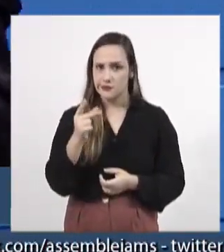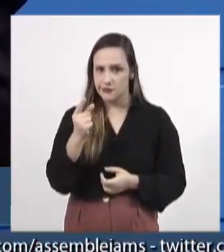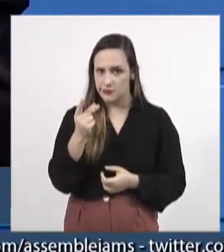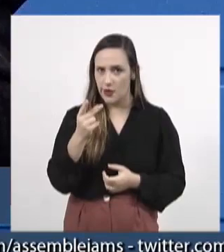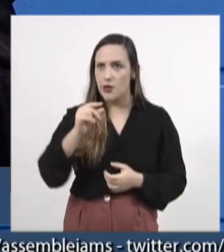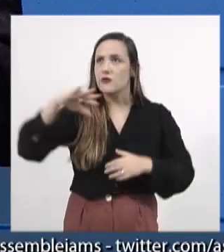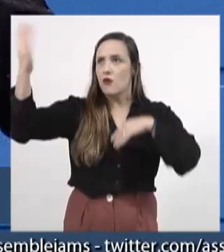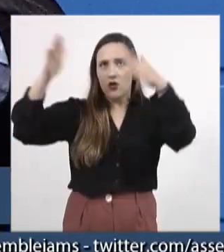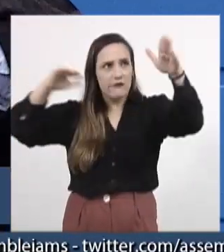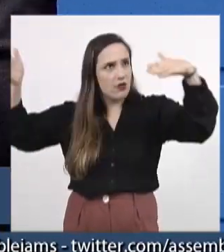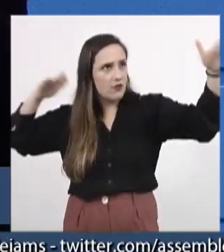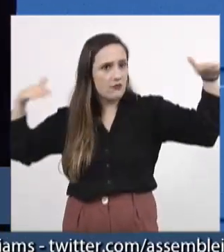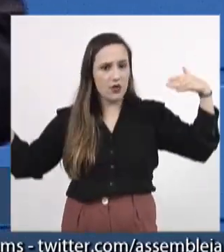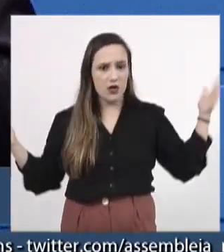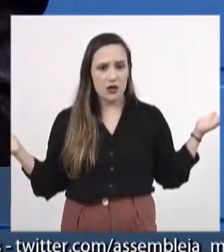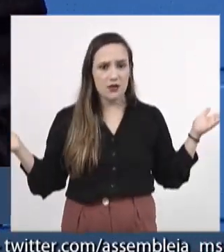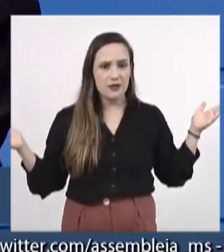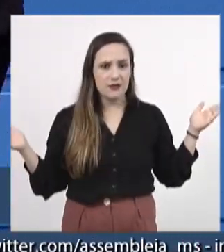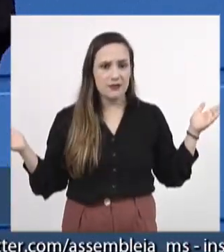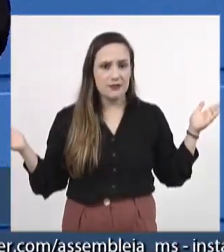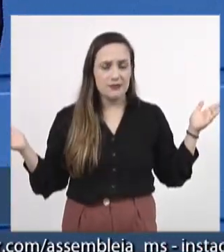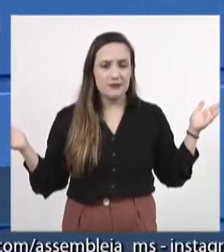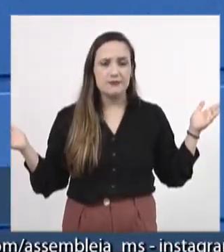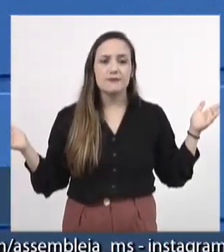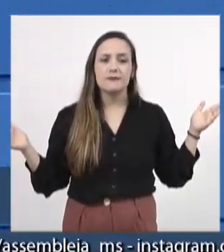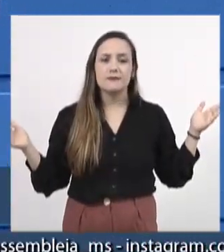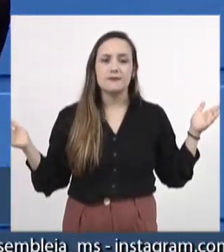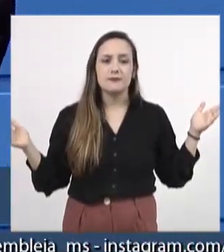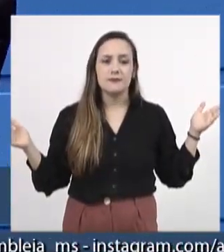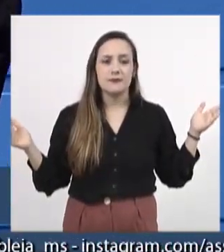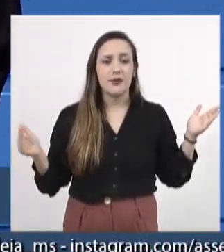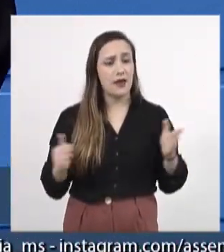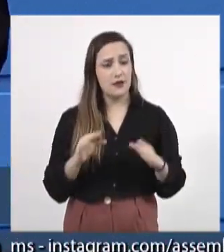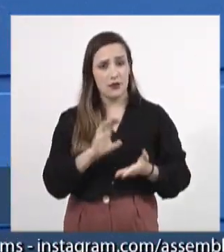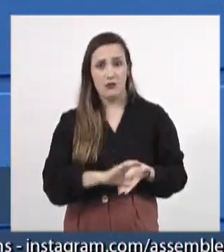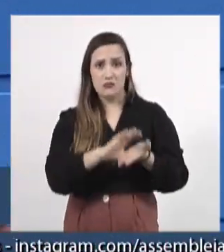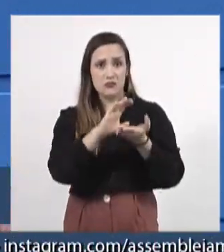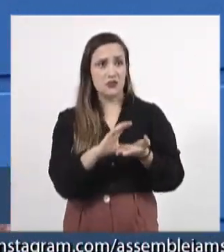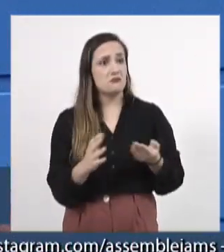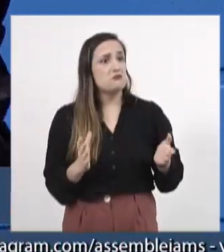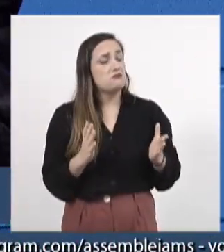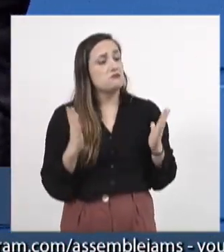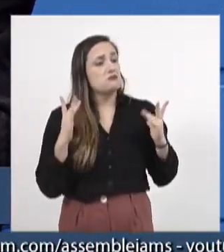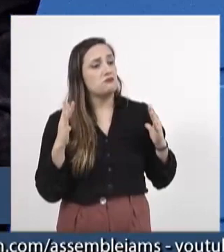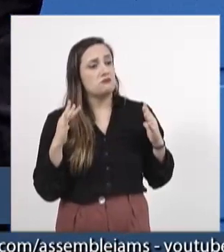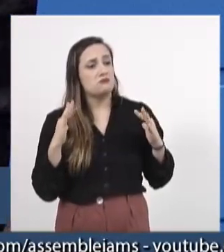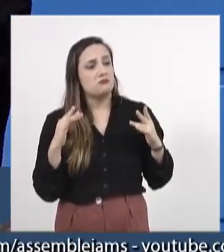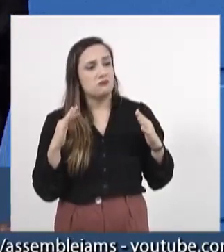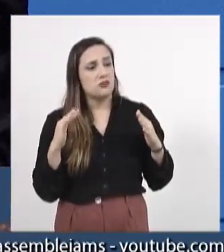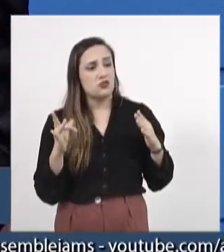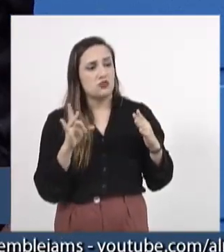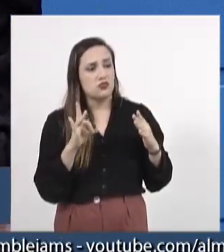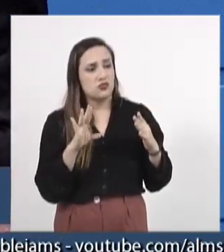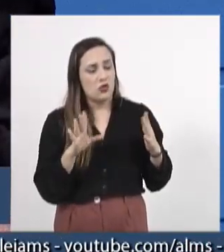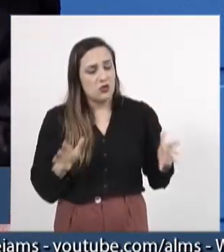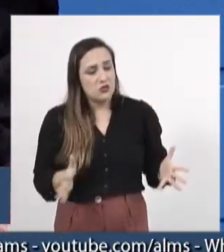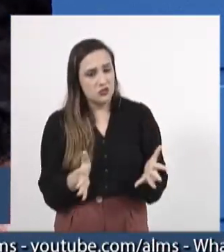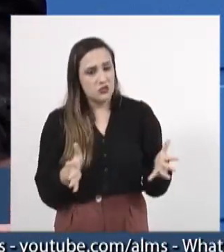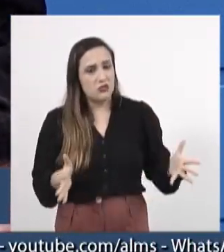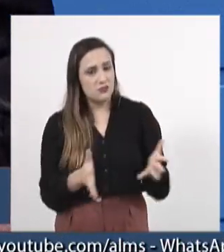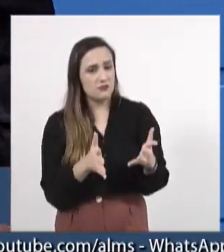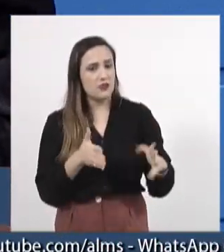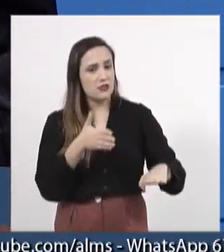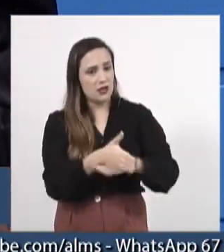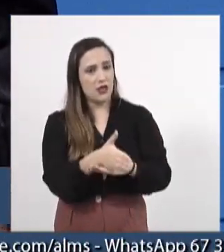para bancar o empreguismo de um monte de gente que não faz outra coisa a não ser incentivar as invasões, como fizeram em